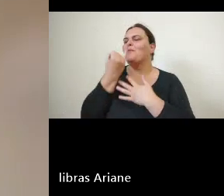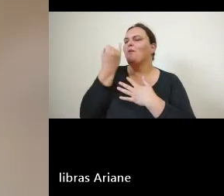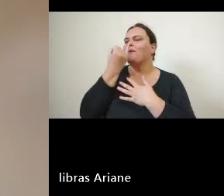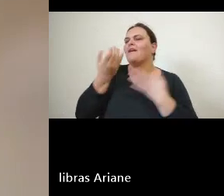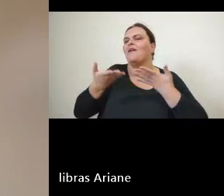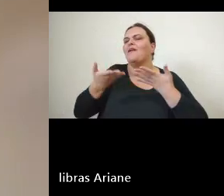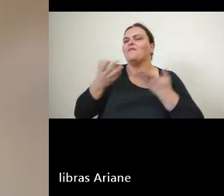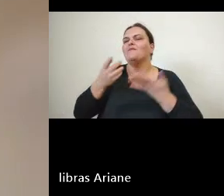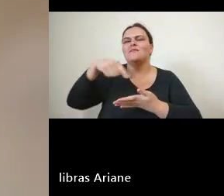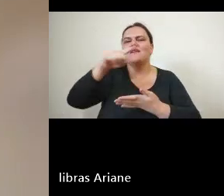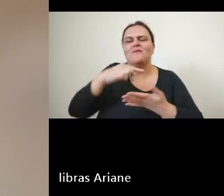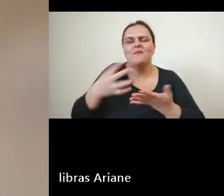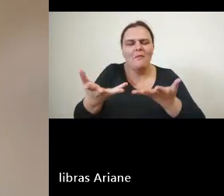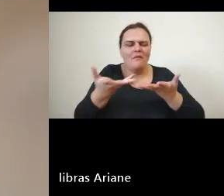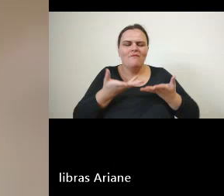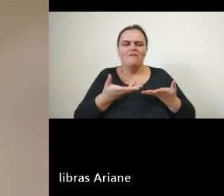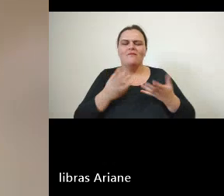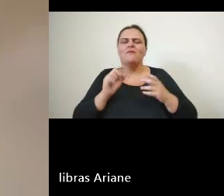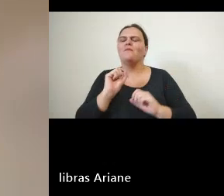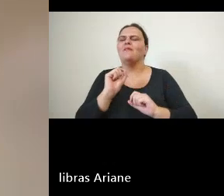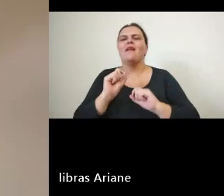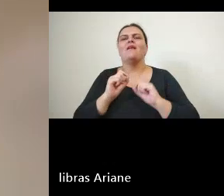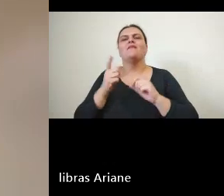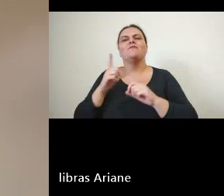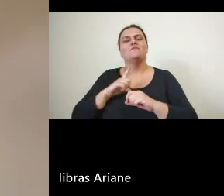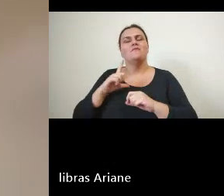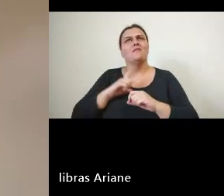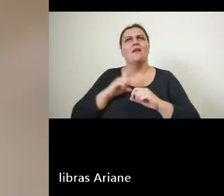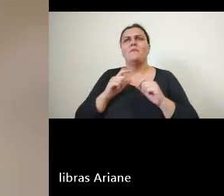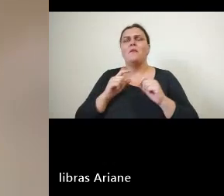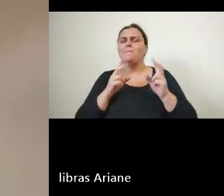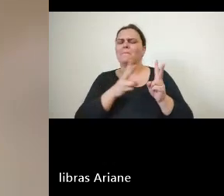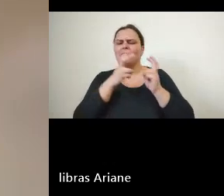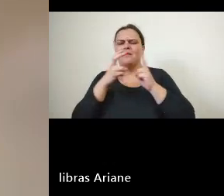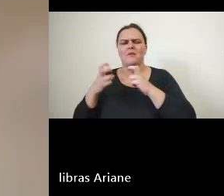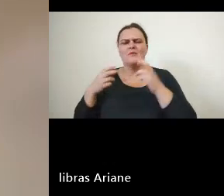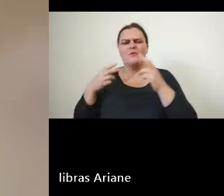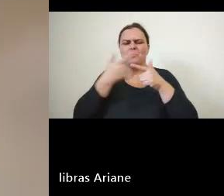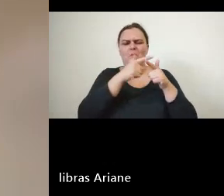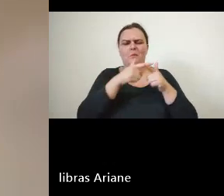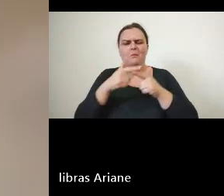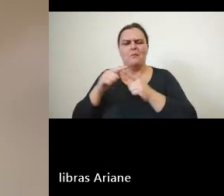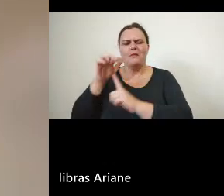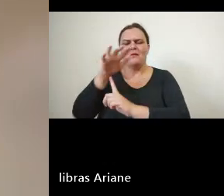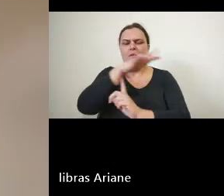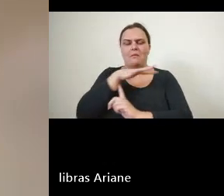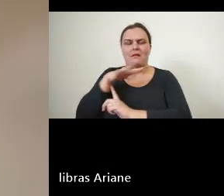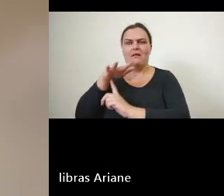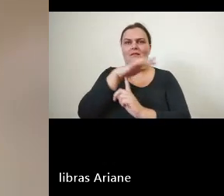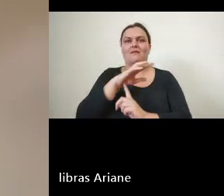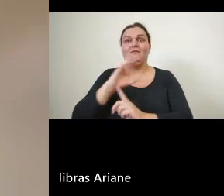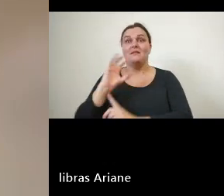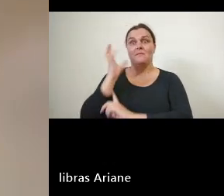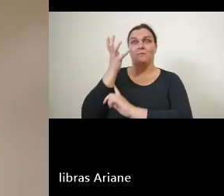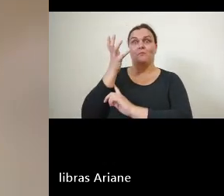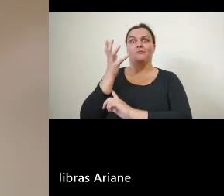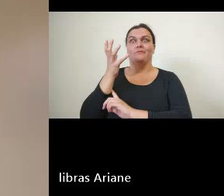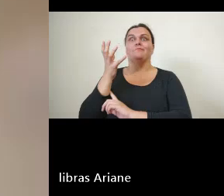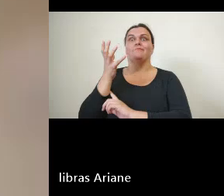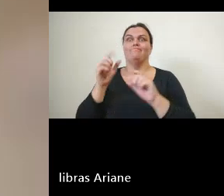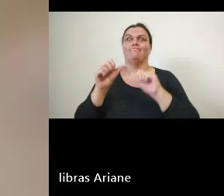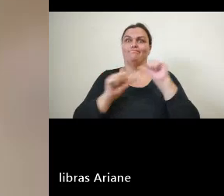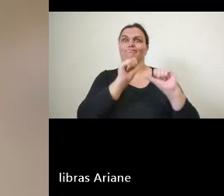bem-vindas ao webinário Impactos Ambientais das Mudanças Climáticas, que será apresentado pelo professor Dr.